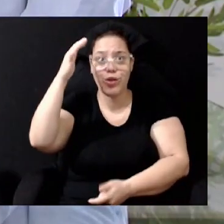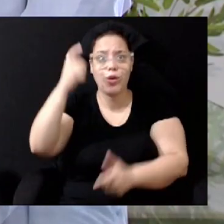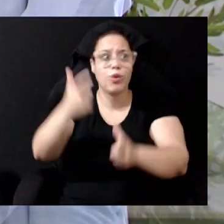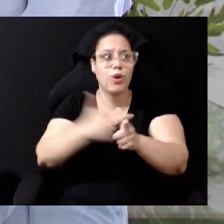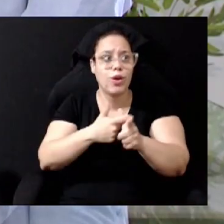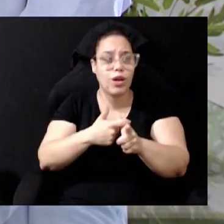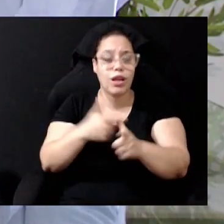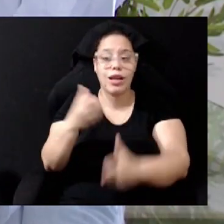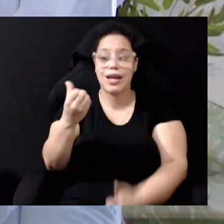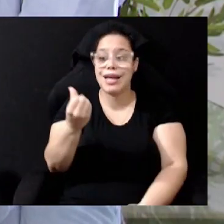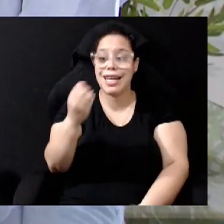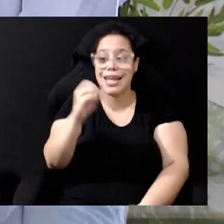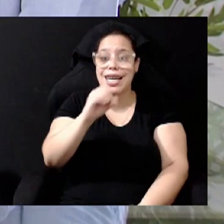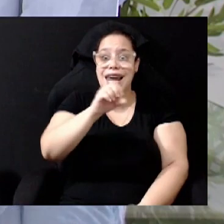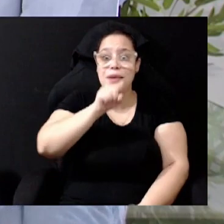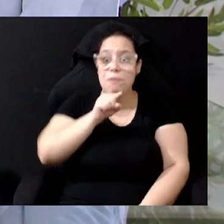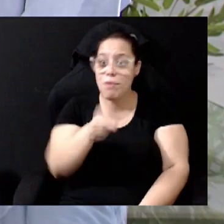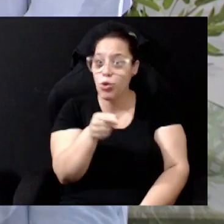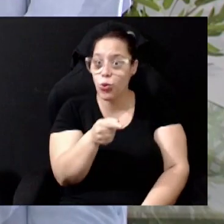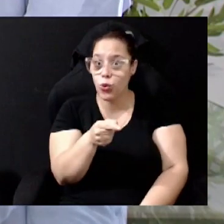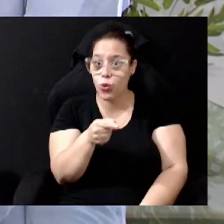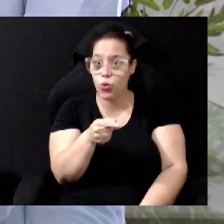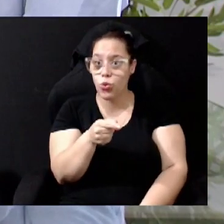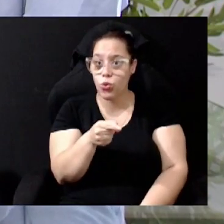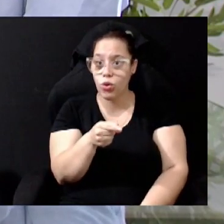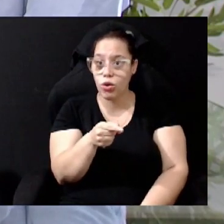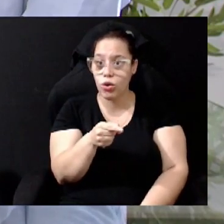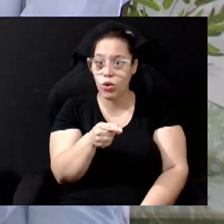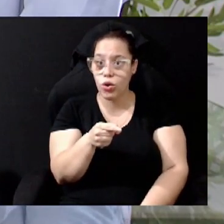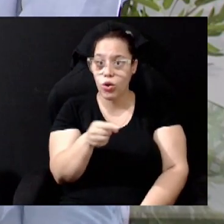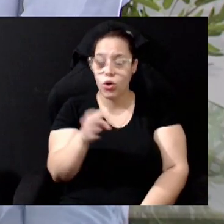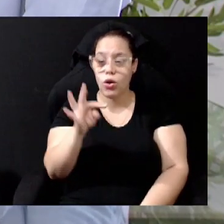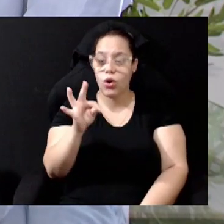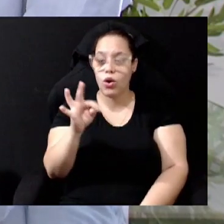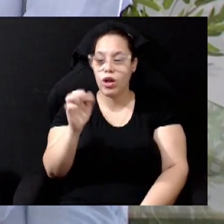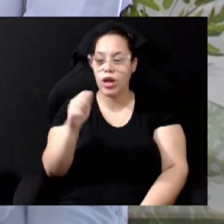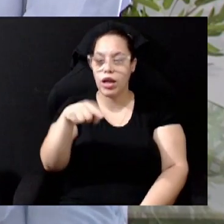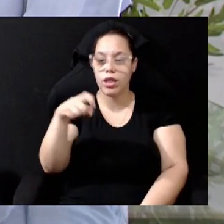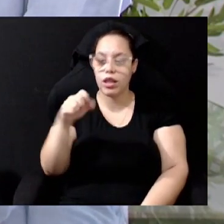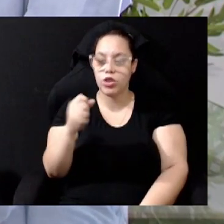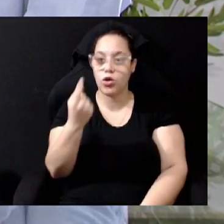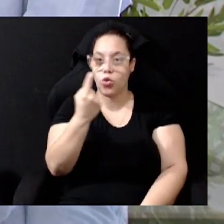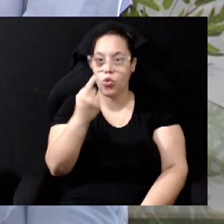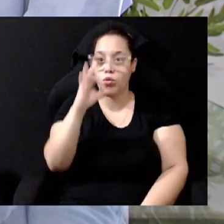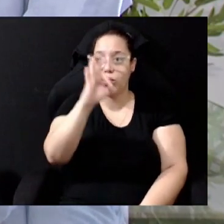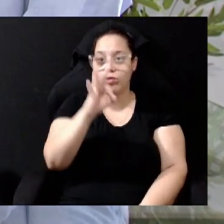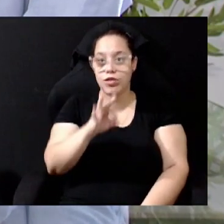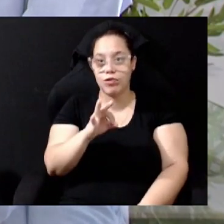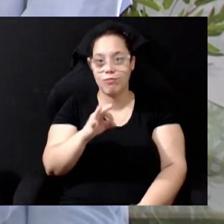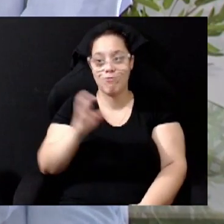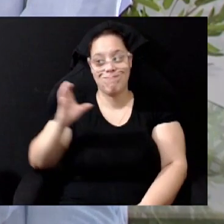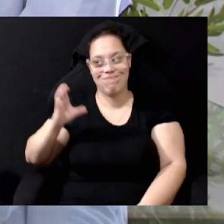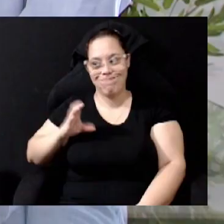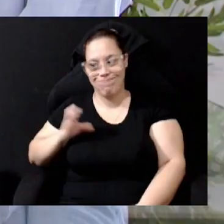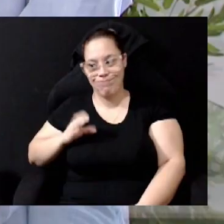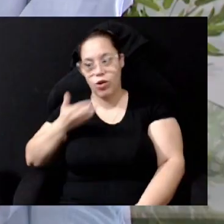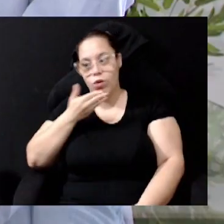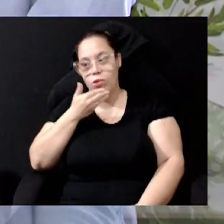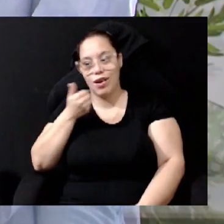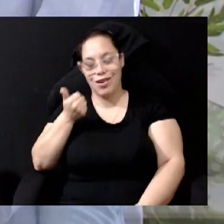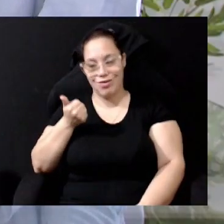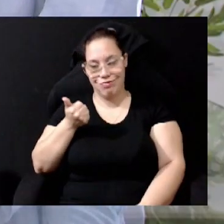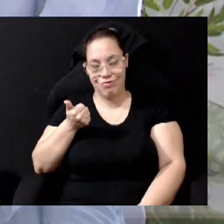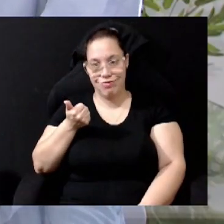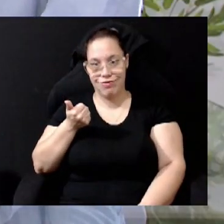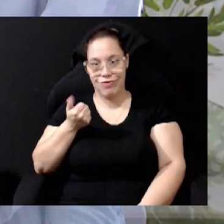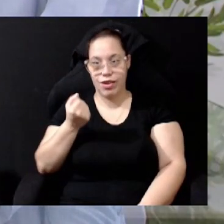mil e a taxa seja 1%. Aí ficou mais caro. Então, o que é melhor? É melhor eu primeiro